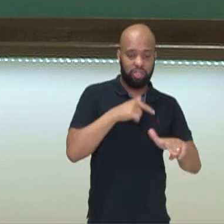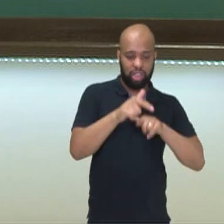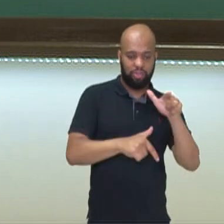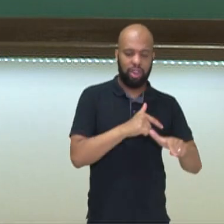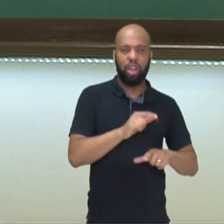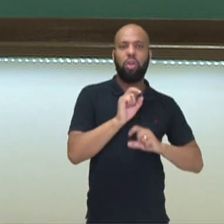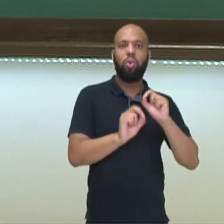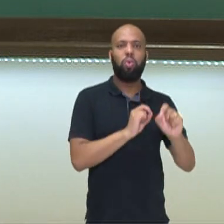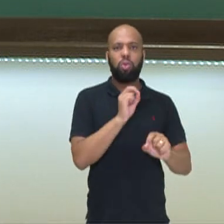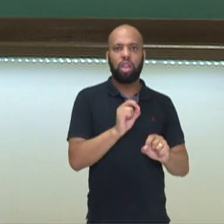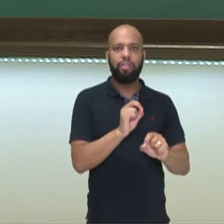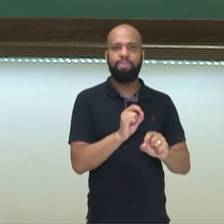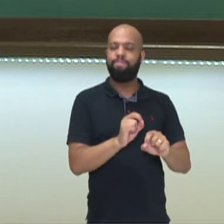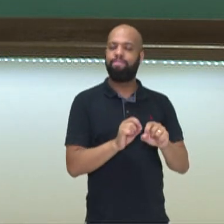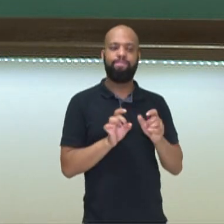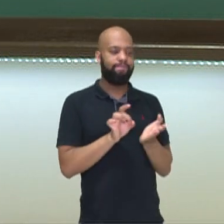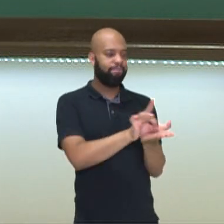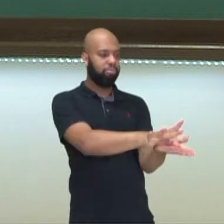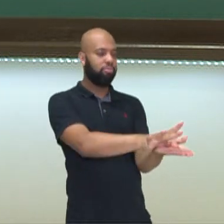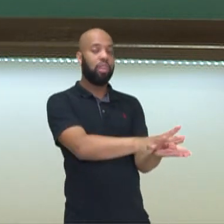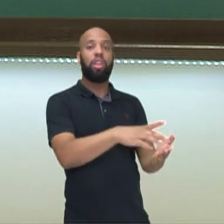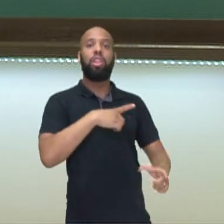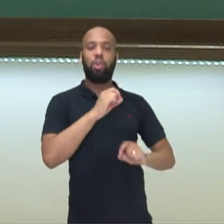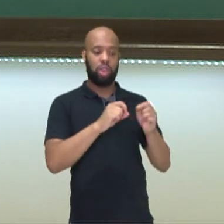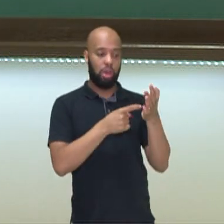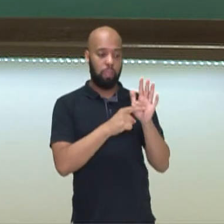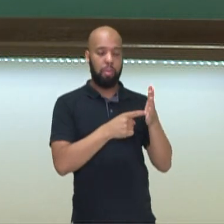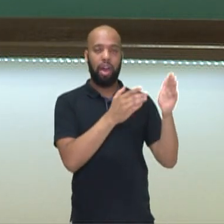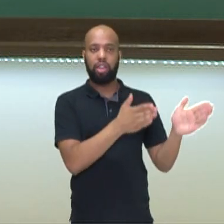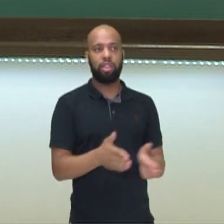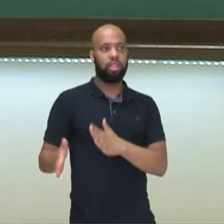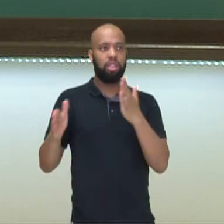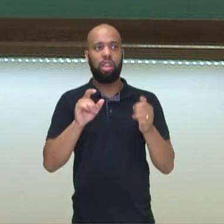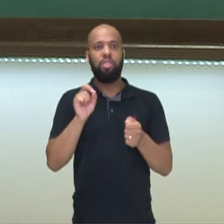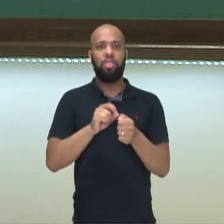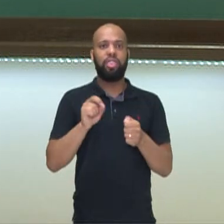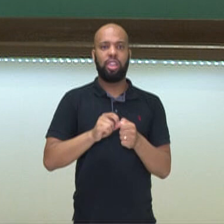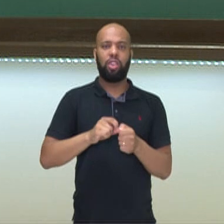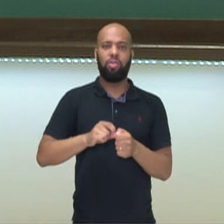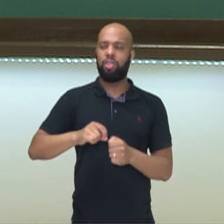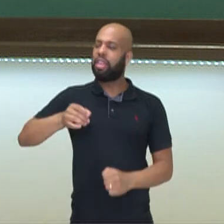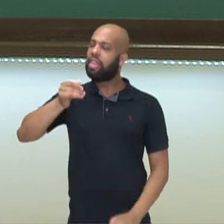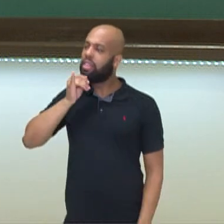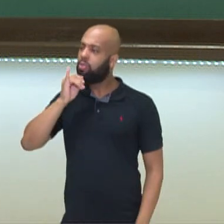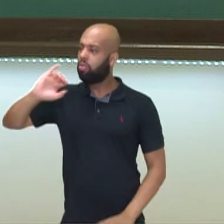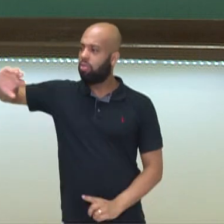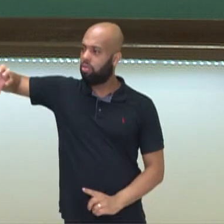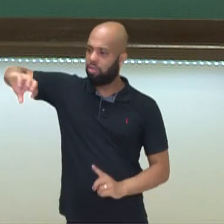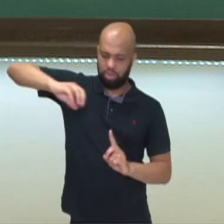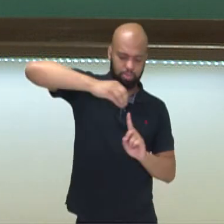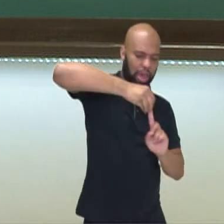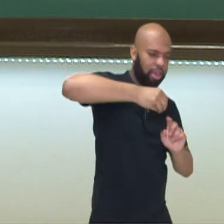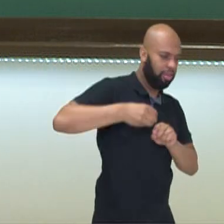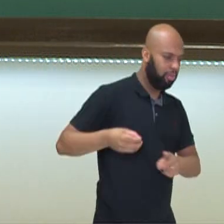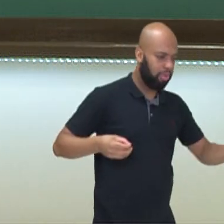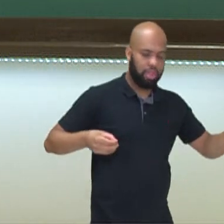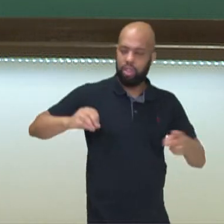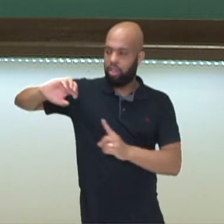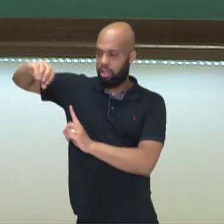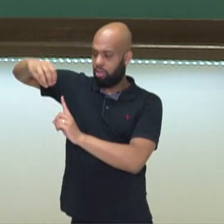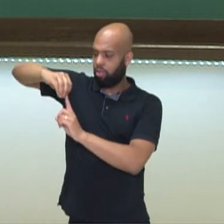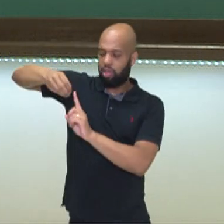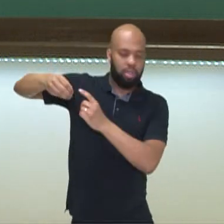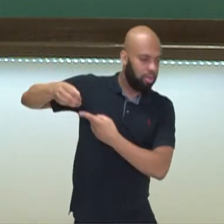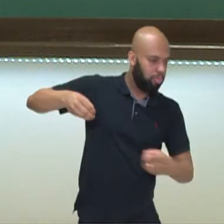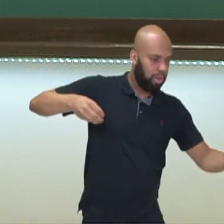aconteceu? No lugar dele tinha uma máquina desempenhando o mesmo papel dele. O nome